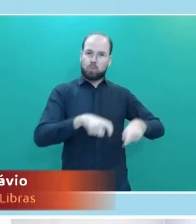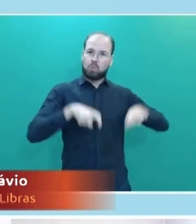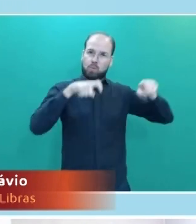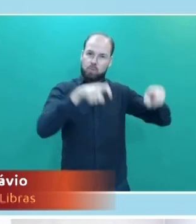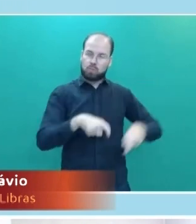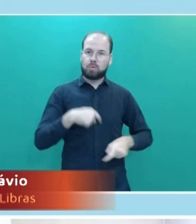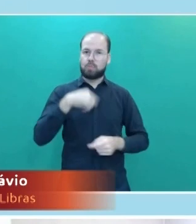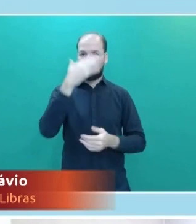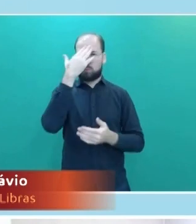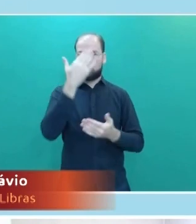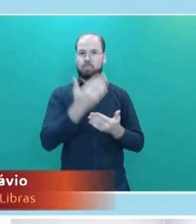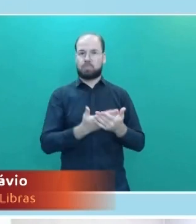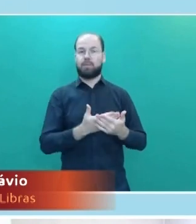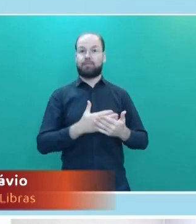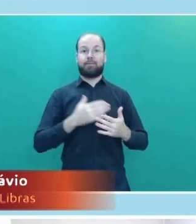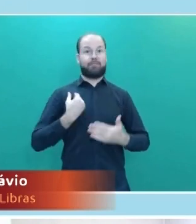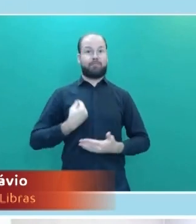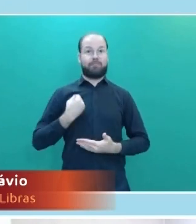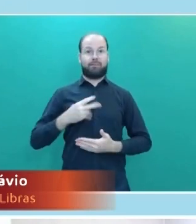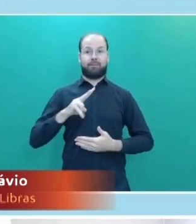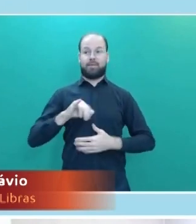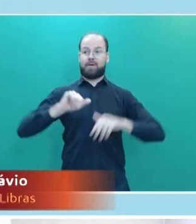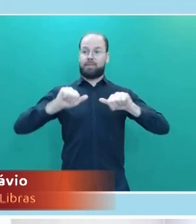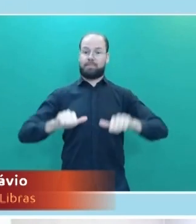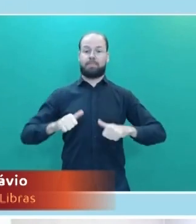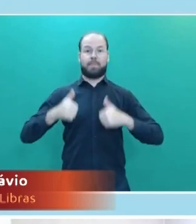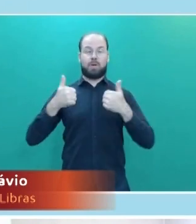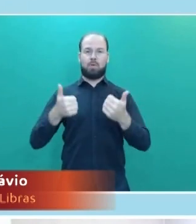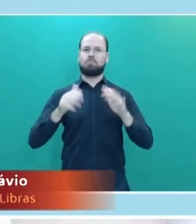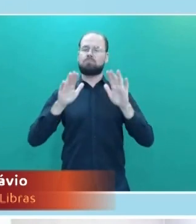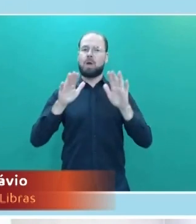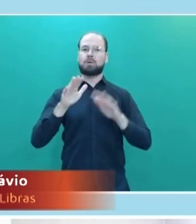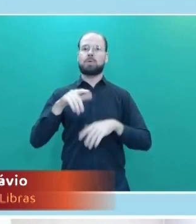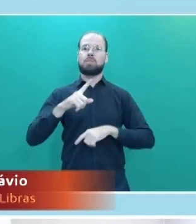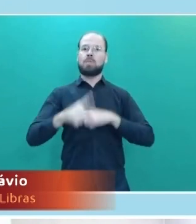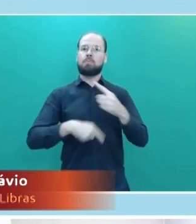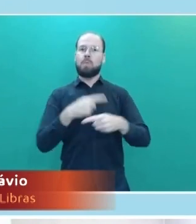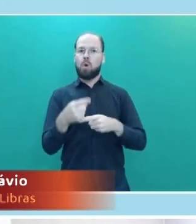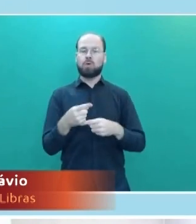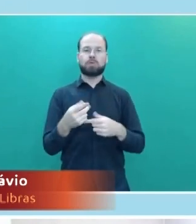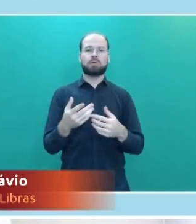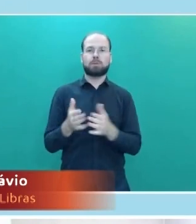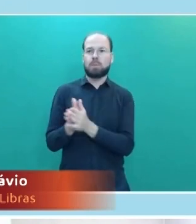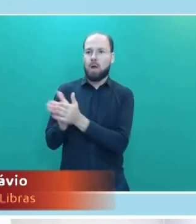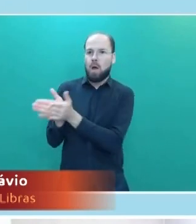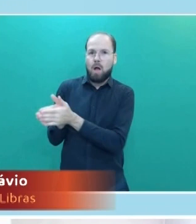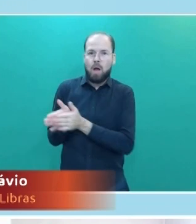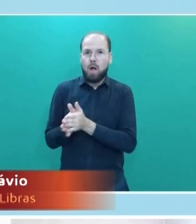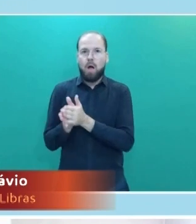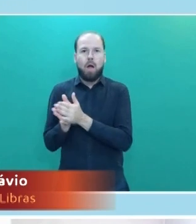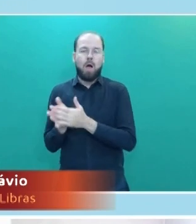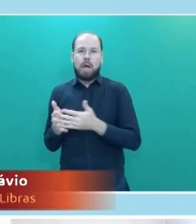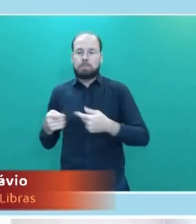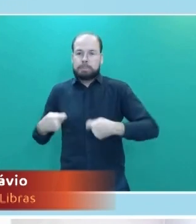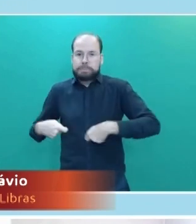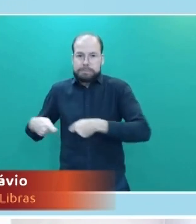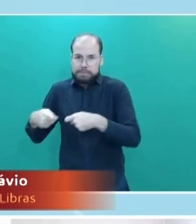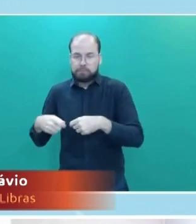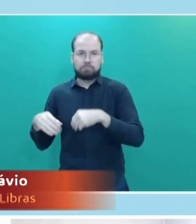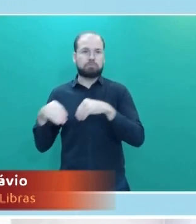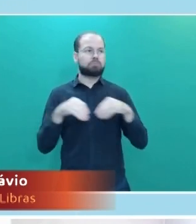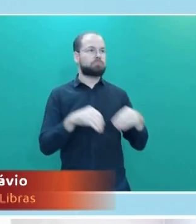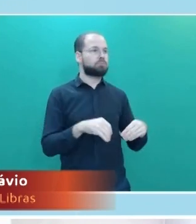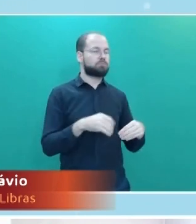ganhos maiores, que vão melhorar um pouco essa condição, né? Mas no fim, por causa dessa vulnerabilidade, elas se colocam também como vítimas,